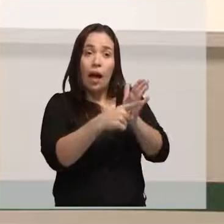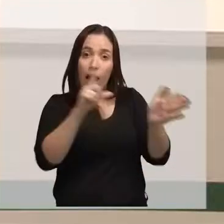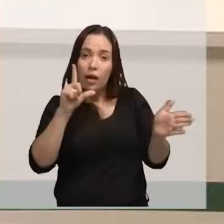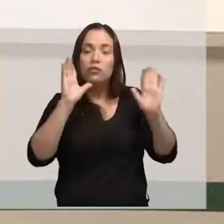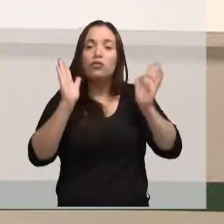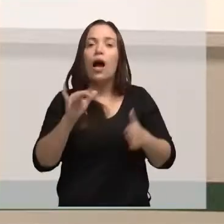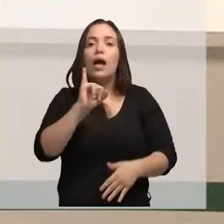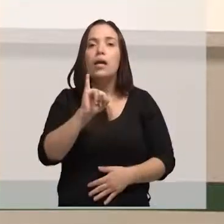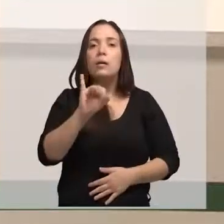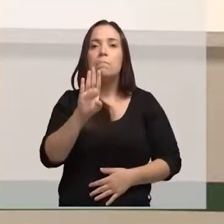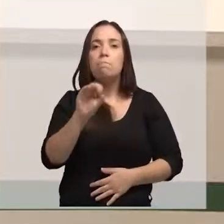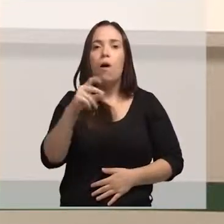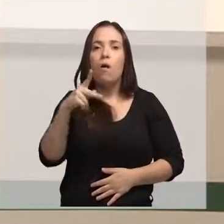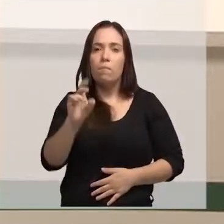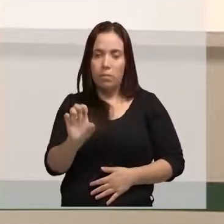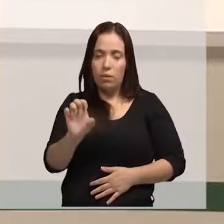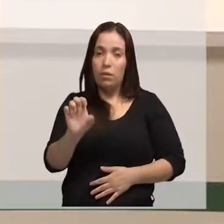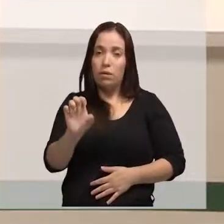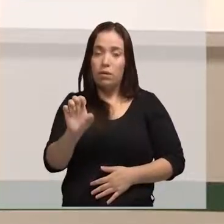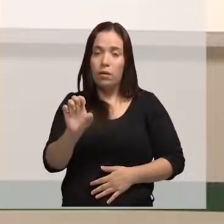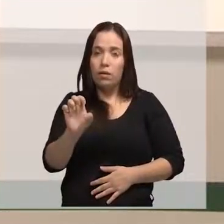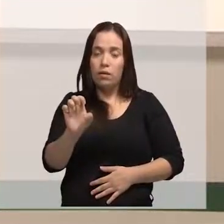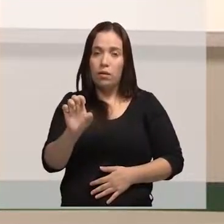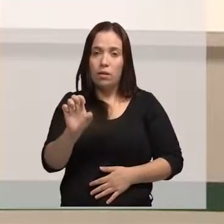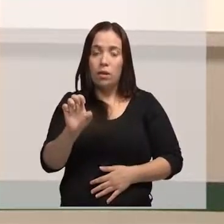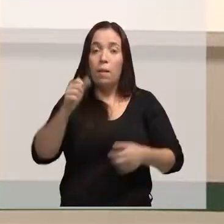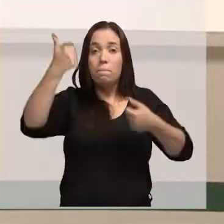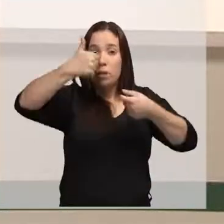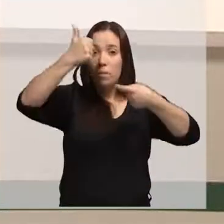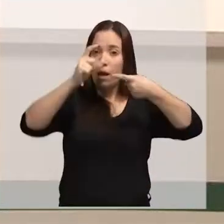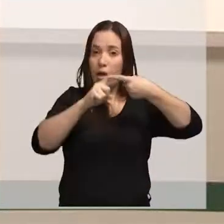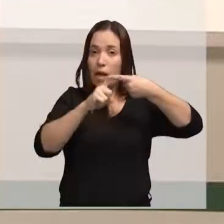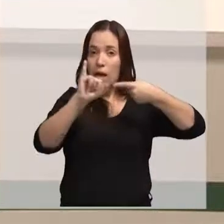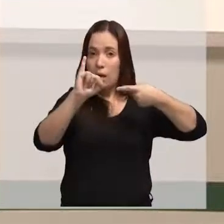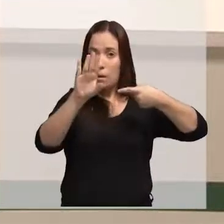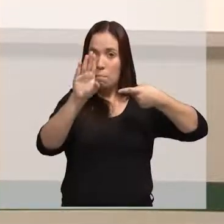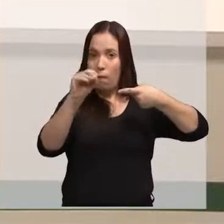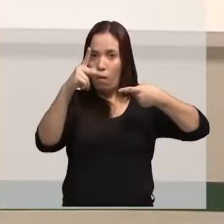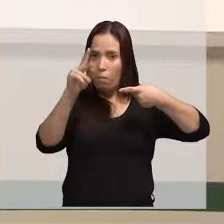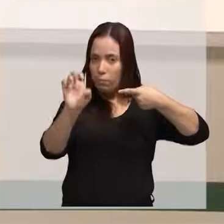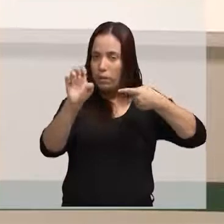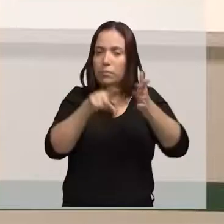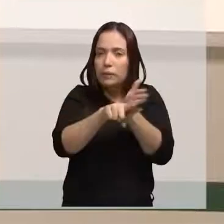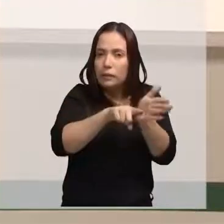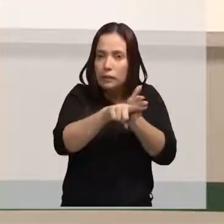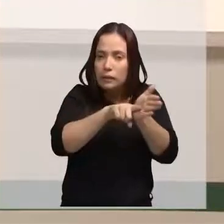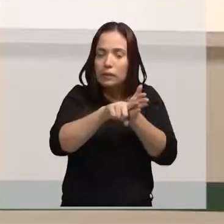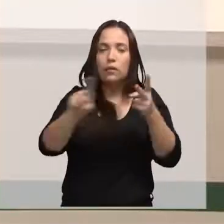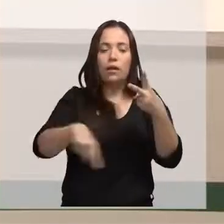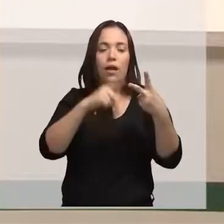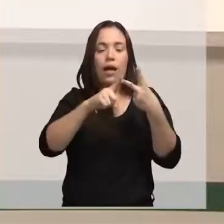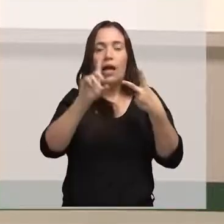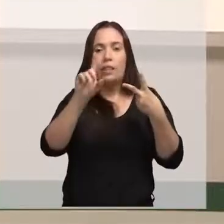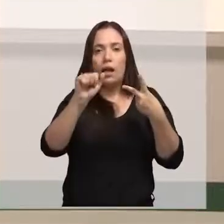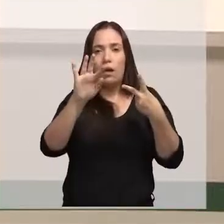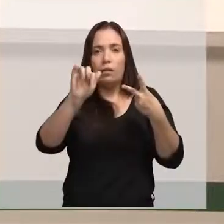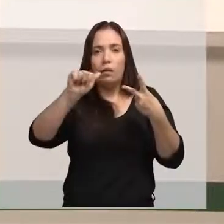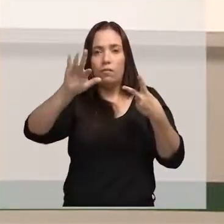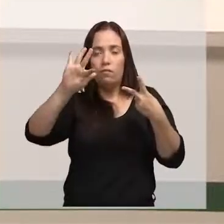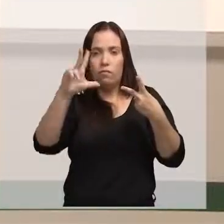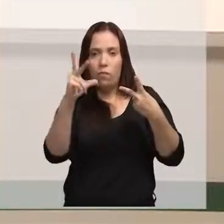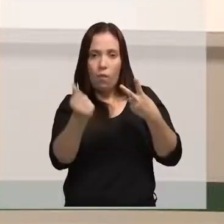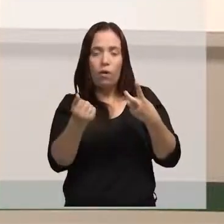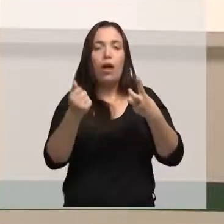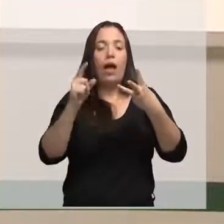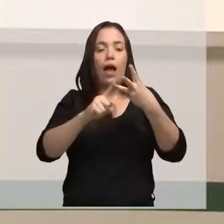Ibope, não, do depois Ibope. da Datafolha. Depois. Antes da Antes nós tivemos primeiro do Ibope. Do Ibope, depois da Datafolha e depois do Ibope, agora do